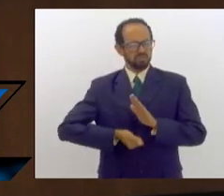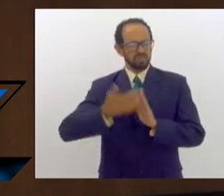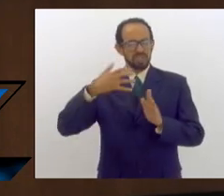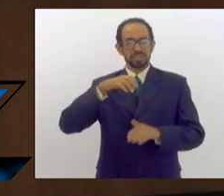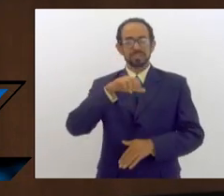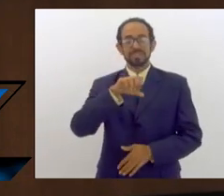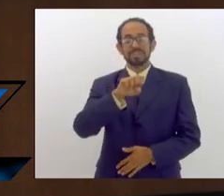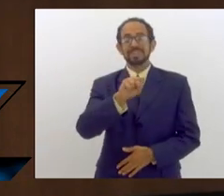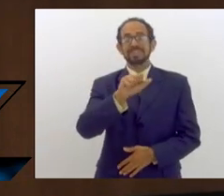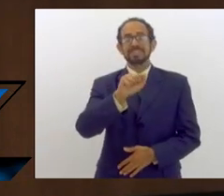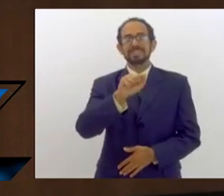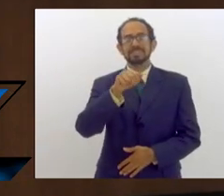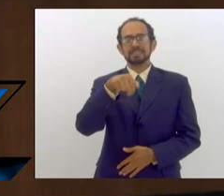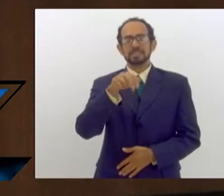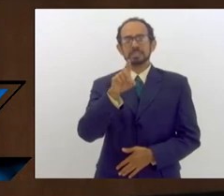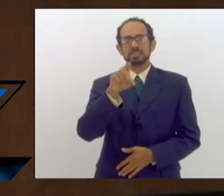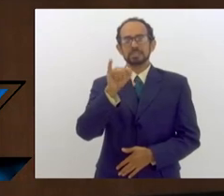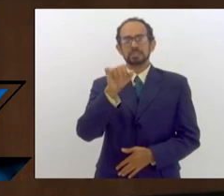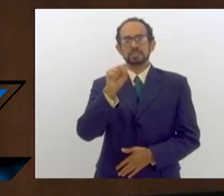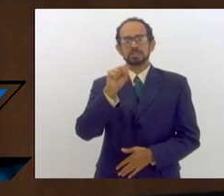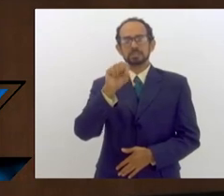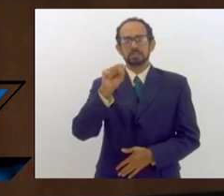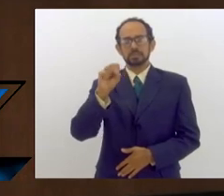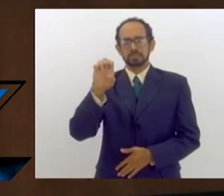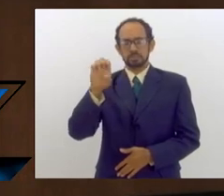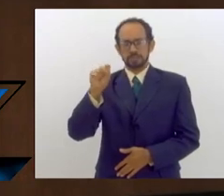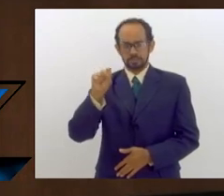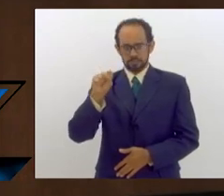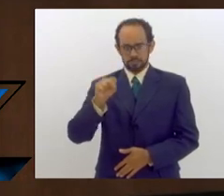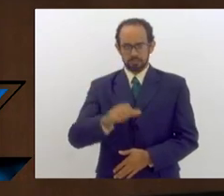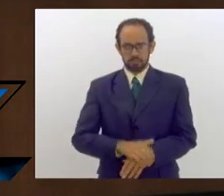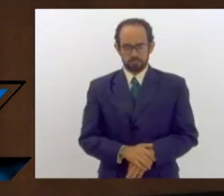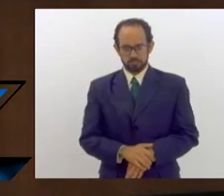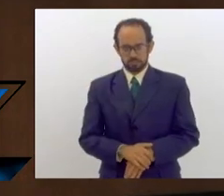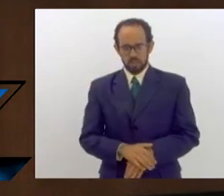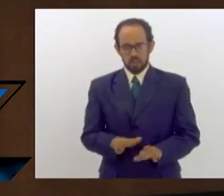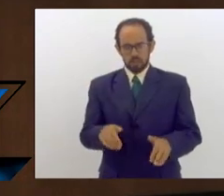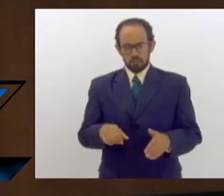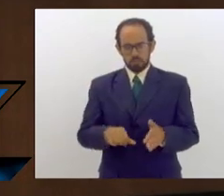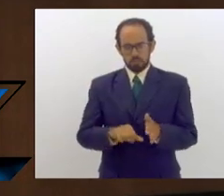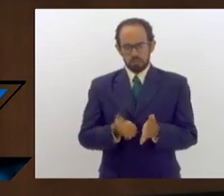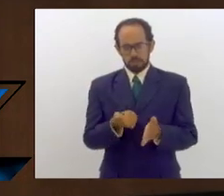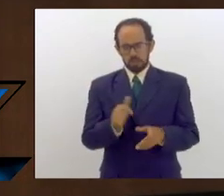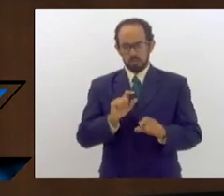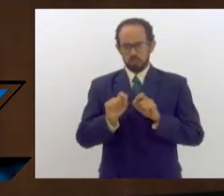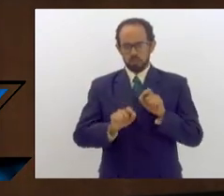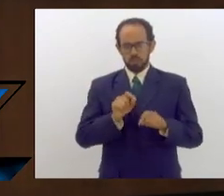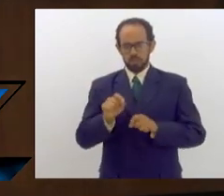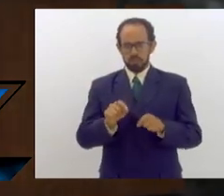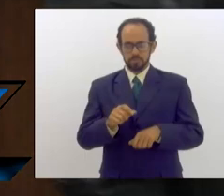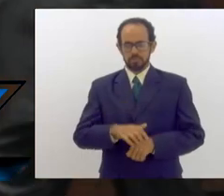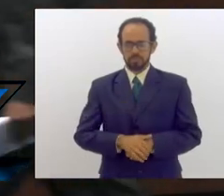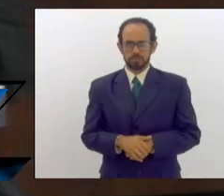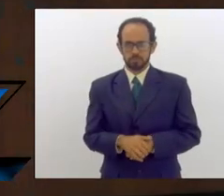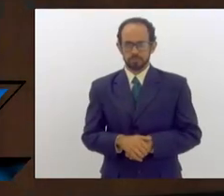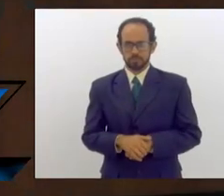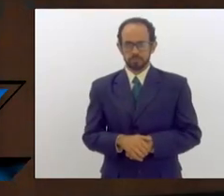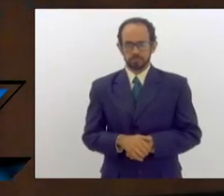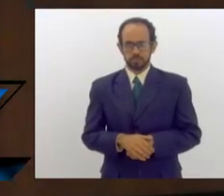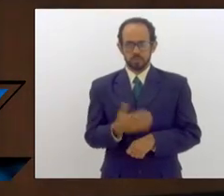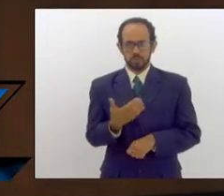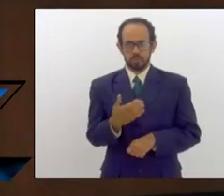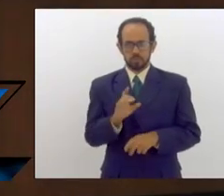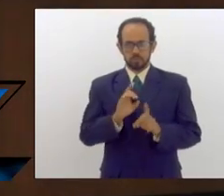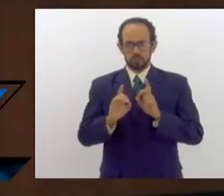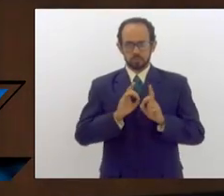e sou obrigado a refutá-las presente em primeiro lugar Eu quero fazer uma discussão